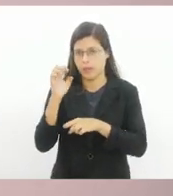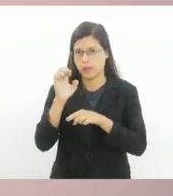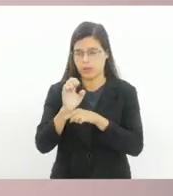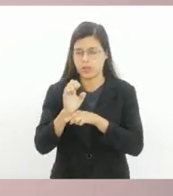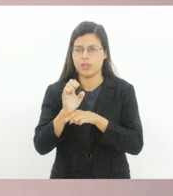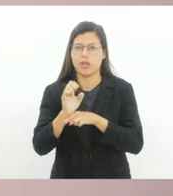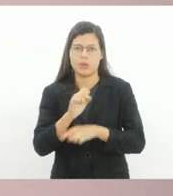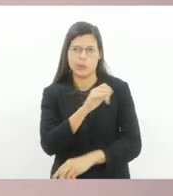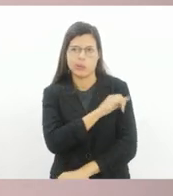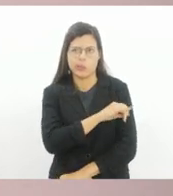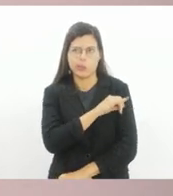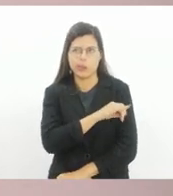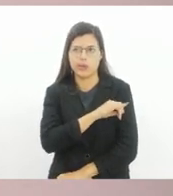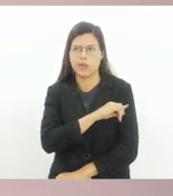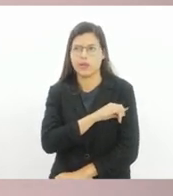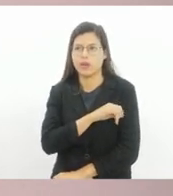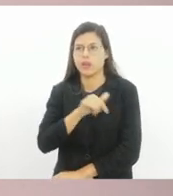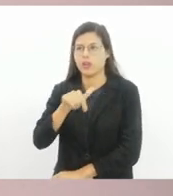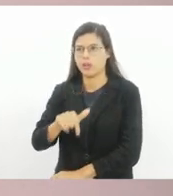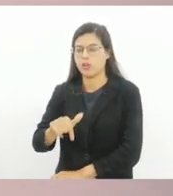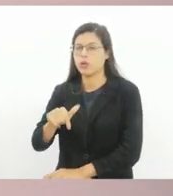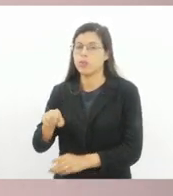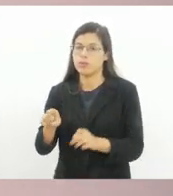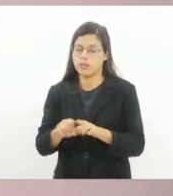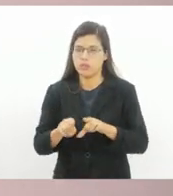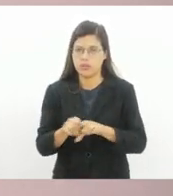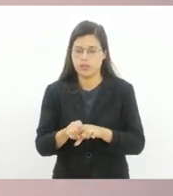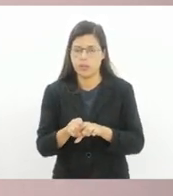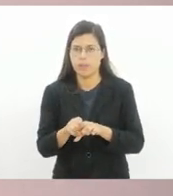município, a capital aqui, acaba também sendo um espaço